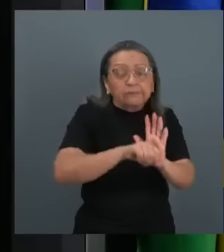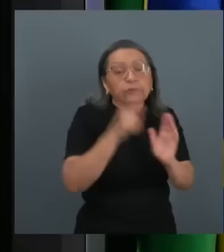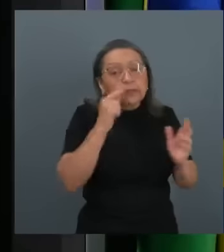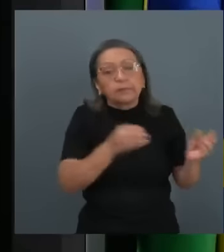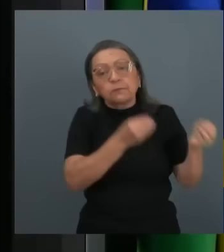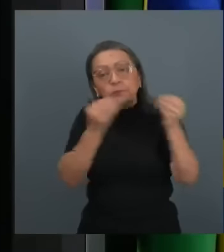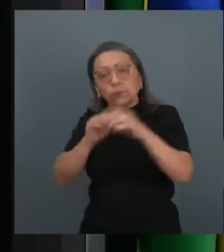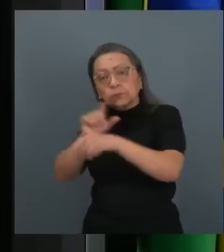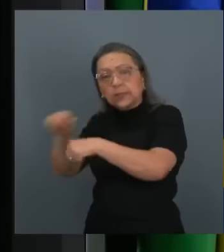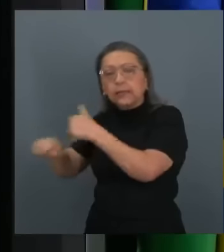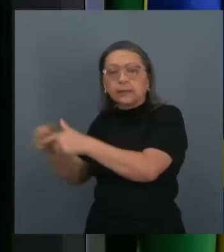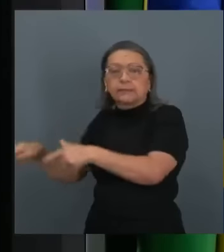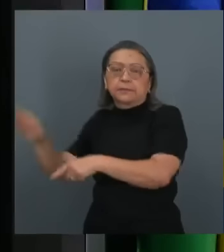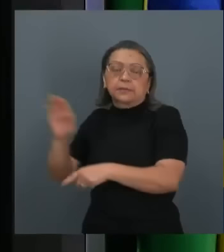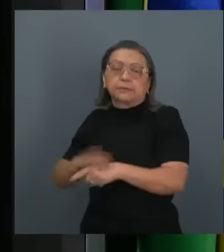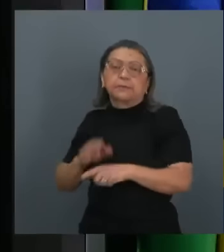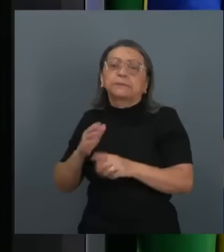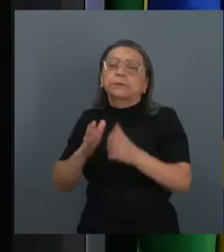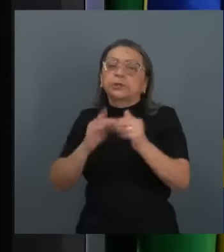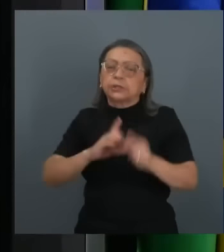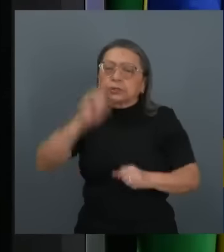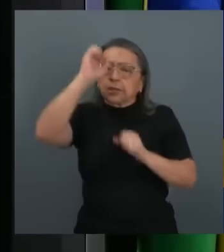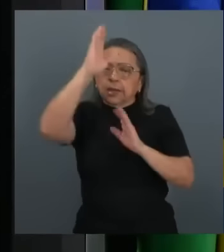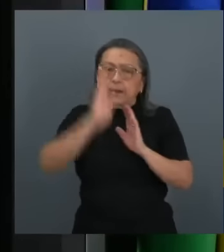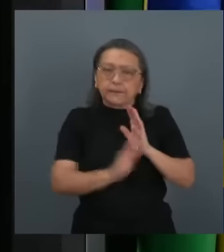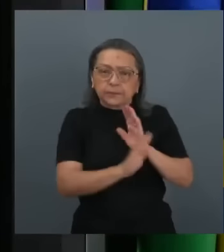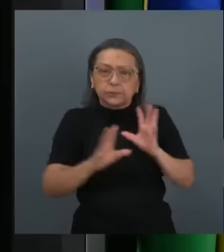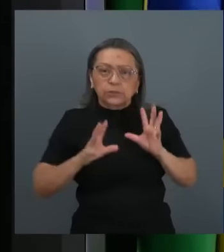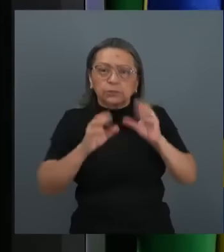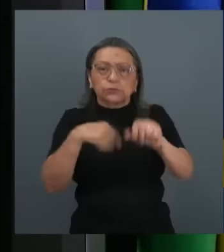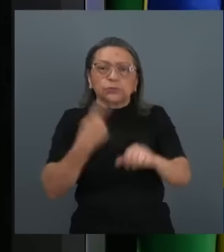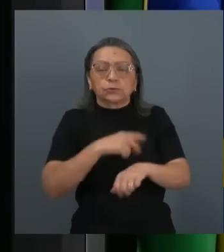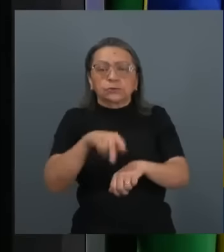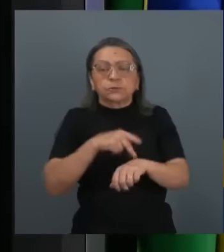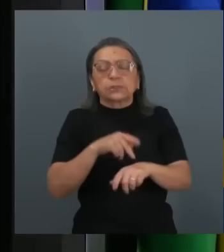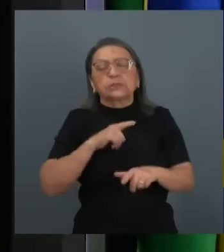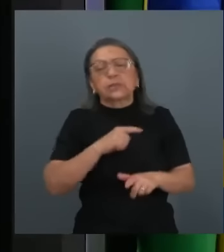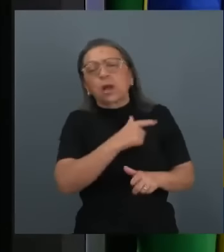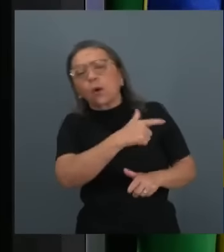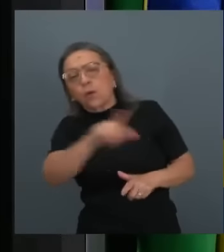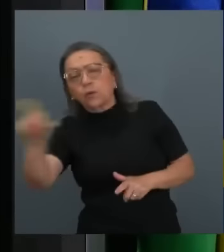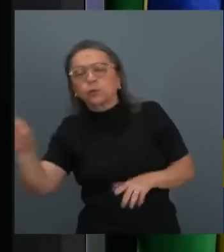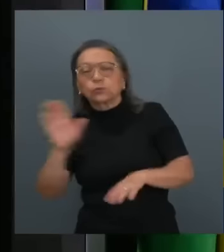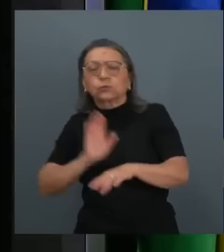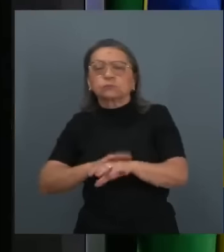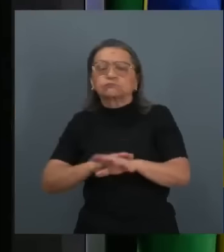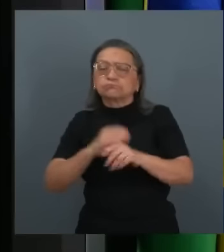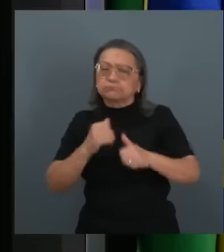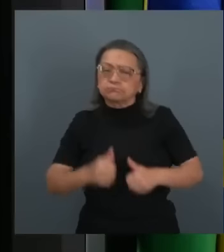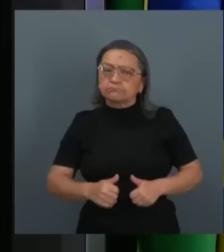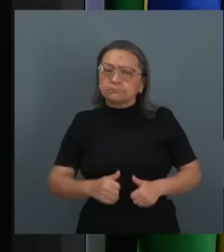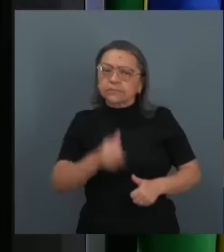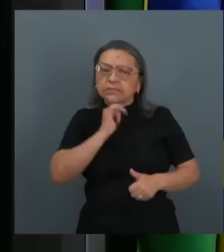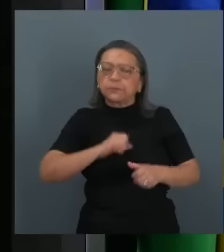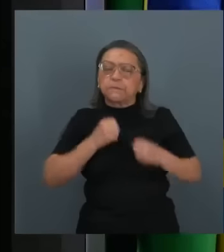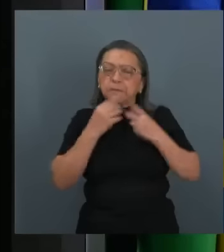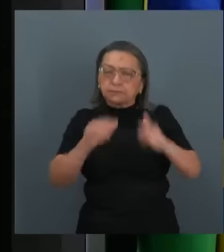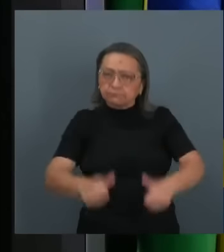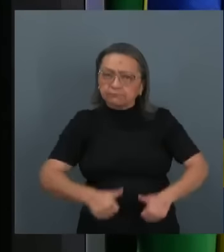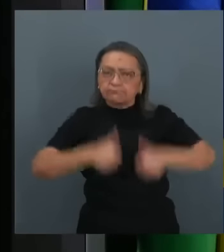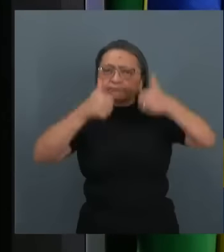crime. Que Deus abençoe a nossa nação e que tenhamos outros exemplos de bem-sucedidos para o